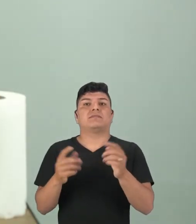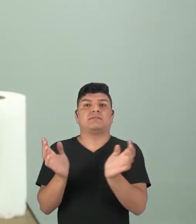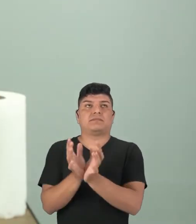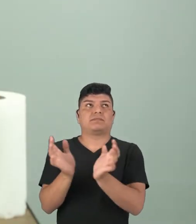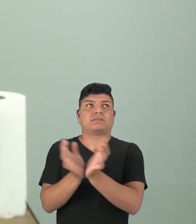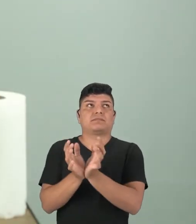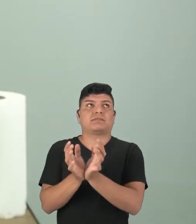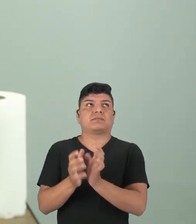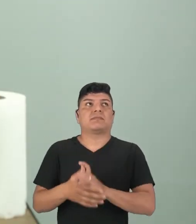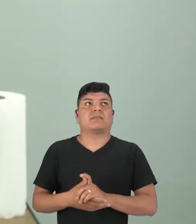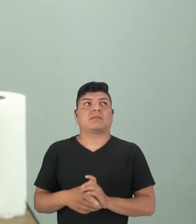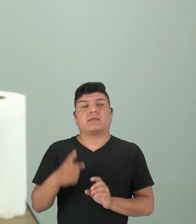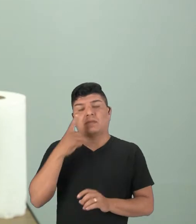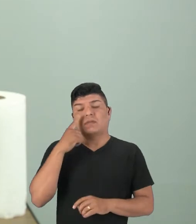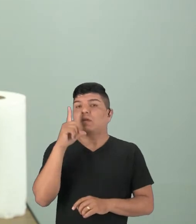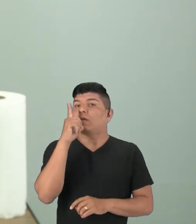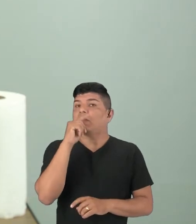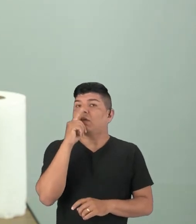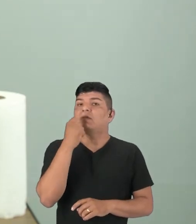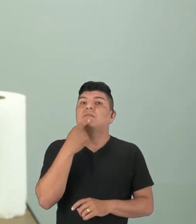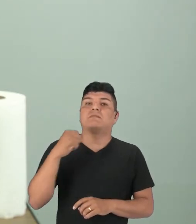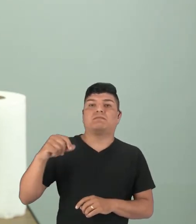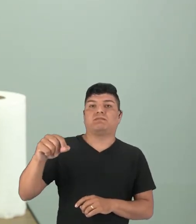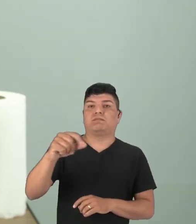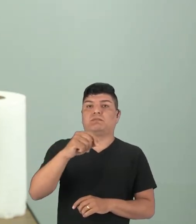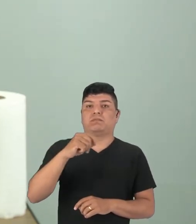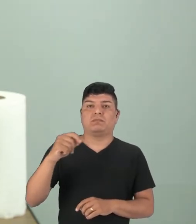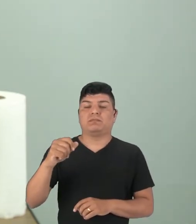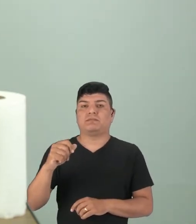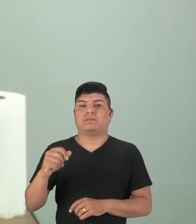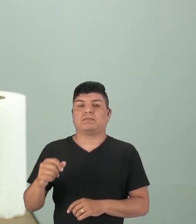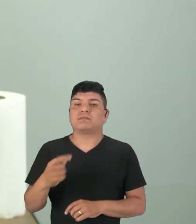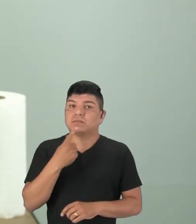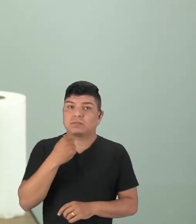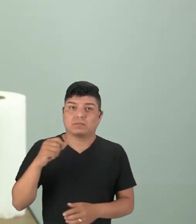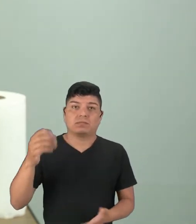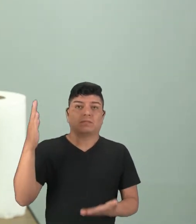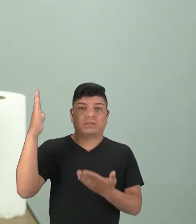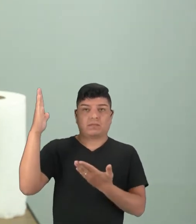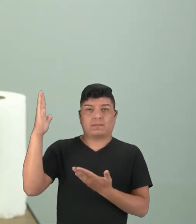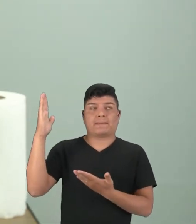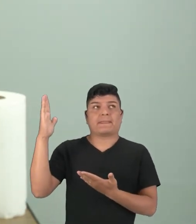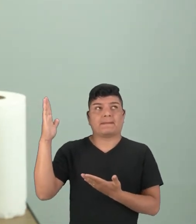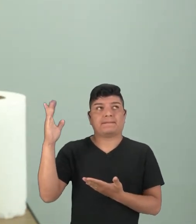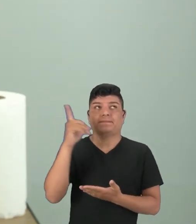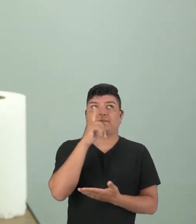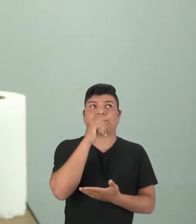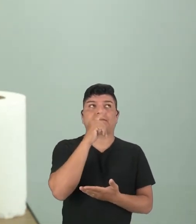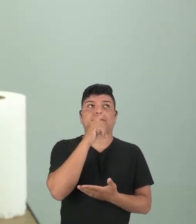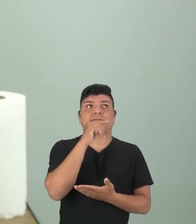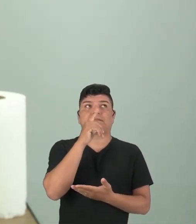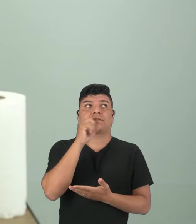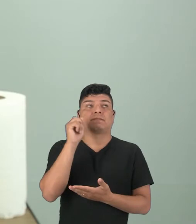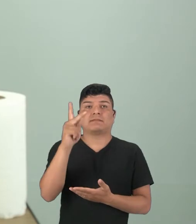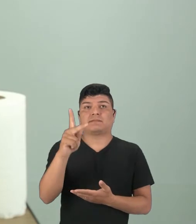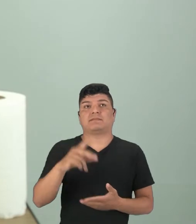primeiro grupo, eu estou vendo água e sal. Então, eu vou pegar o sal aqui, ó, e a água,